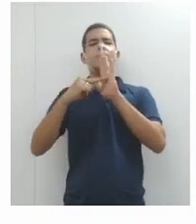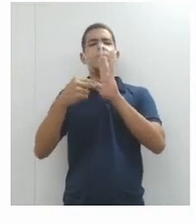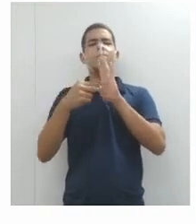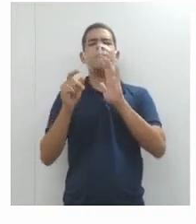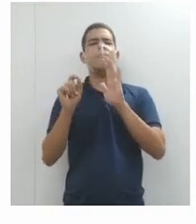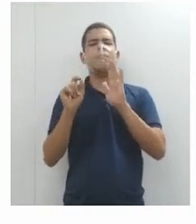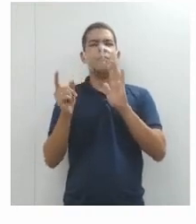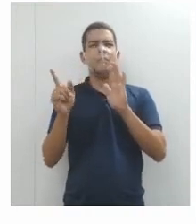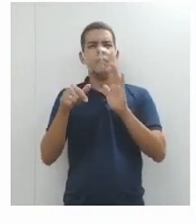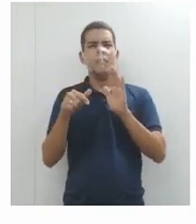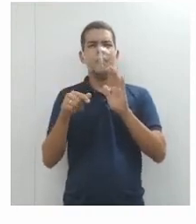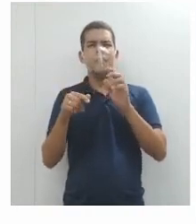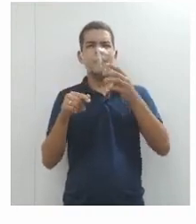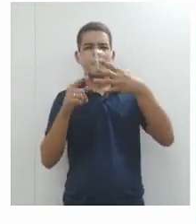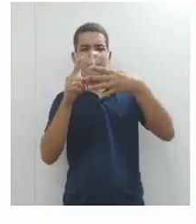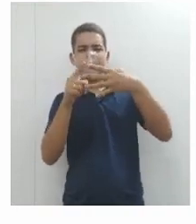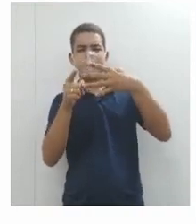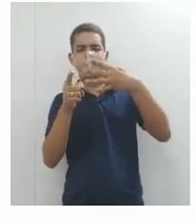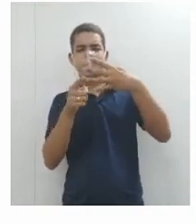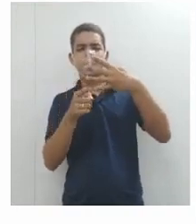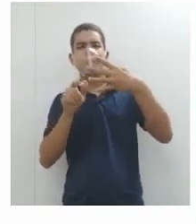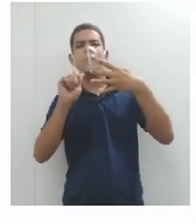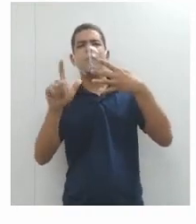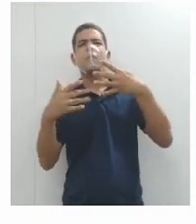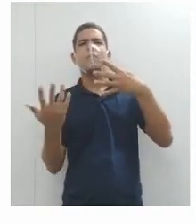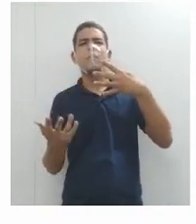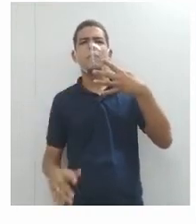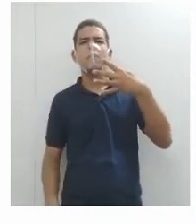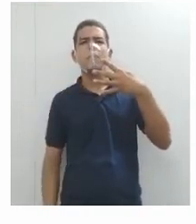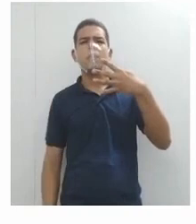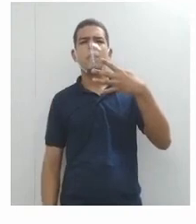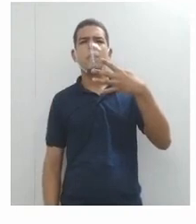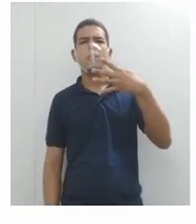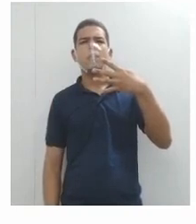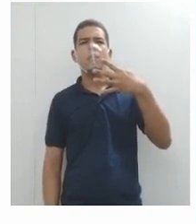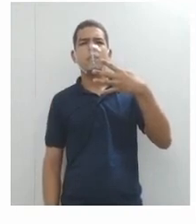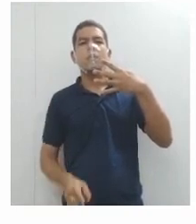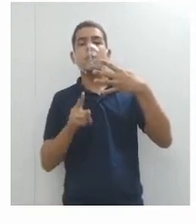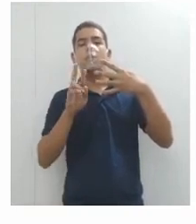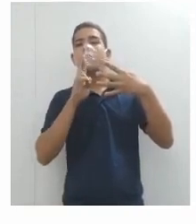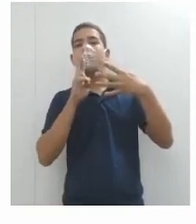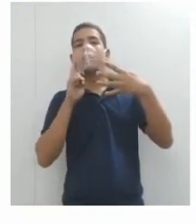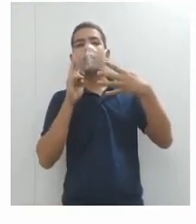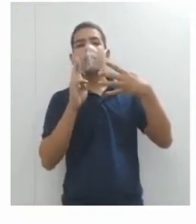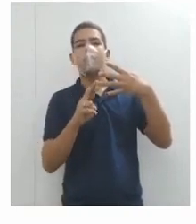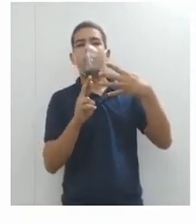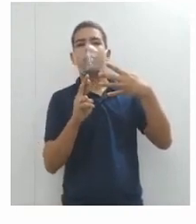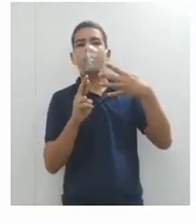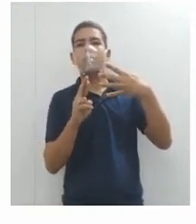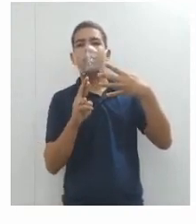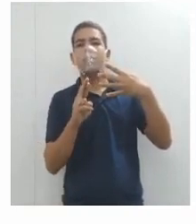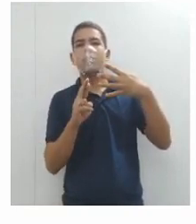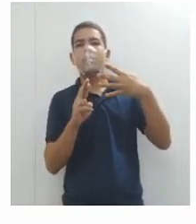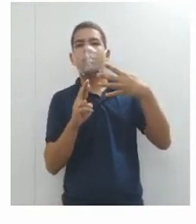De negação, de intensidade, de dúvida ou de afirmação? Se você respondeu